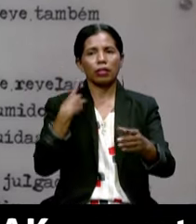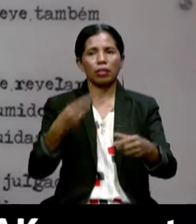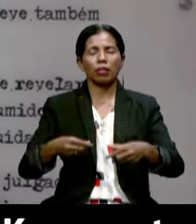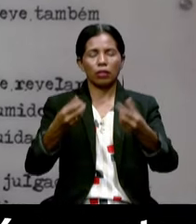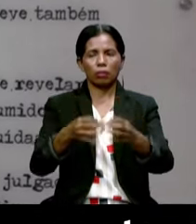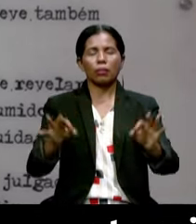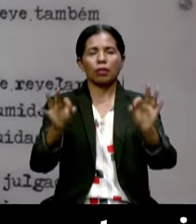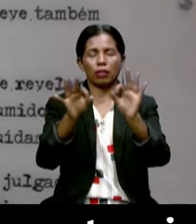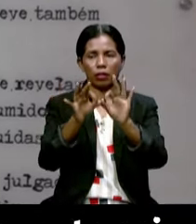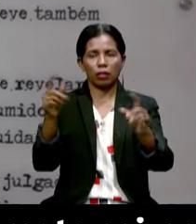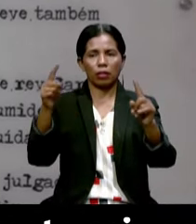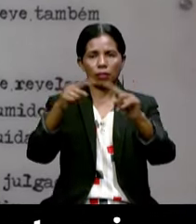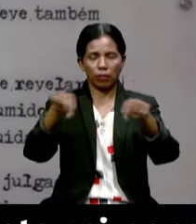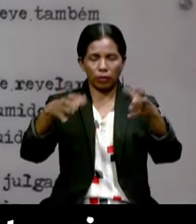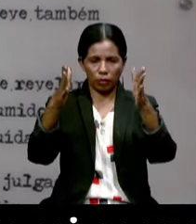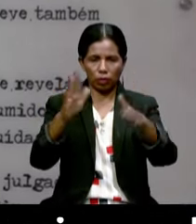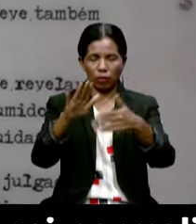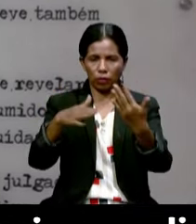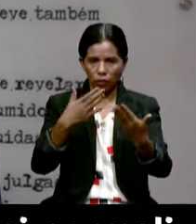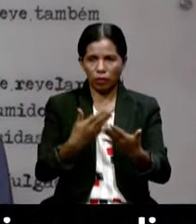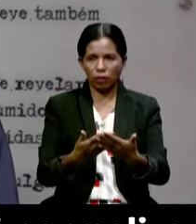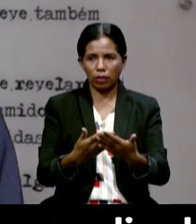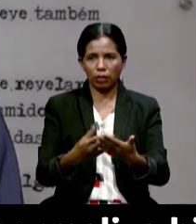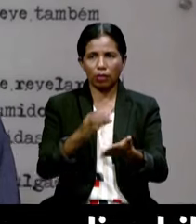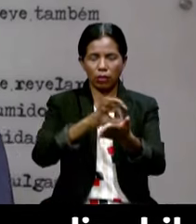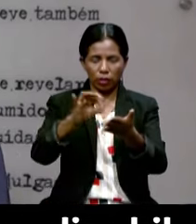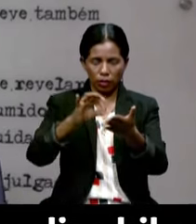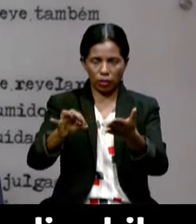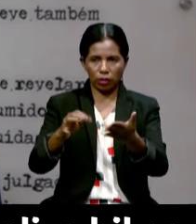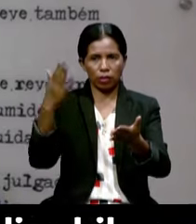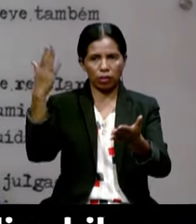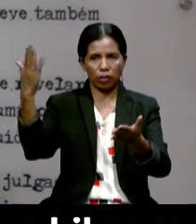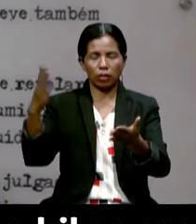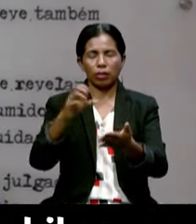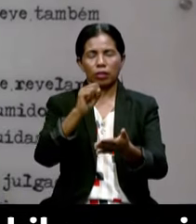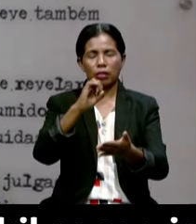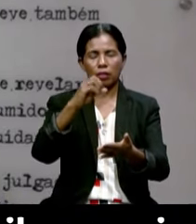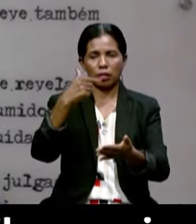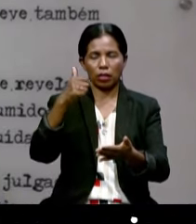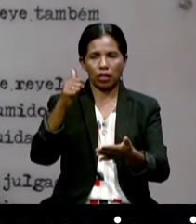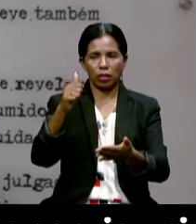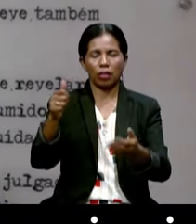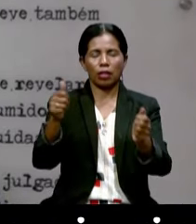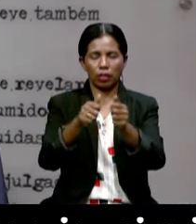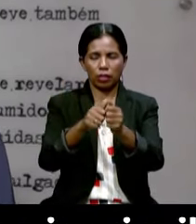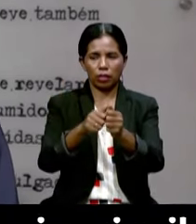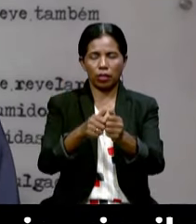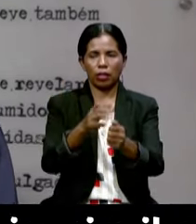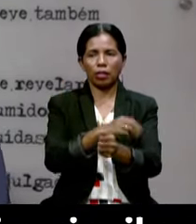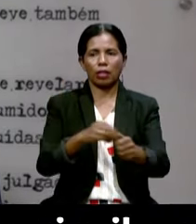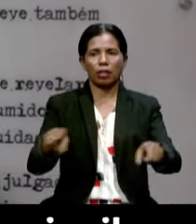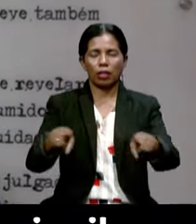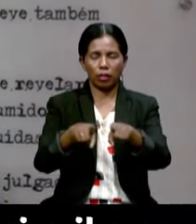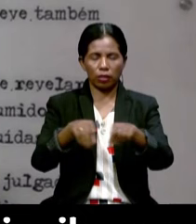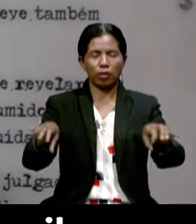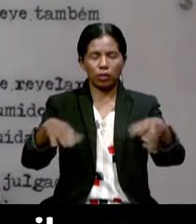uluk ba funcionário sira na bem maka resisto ona e as sigap tanto as agentes ou as